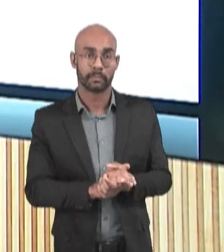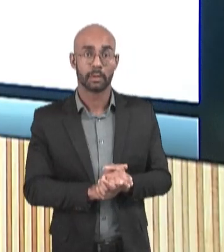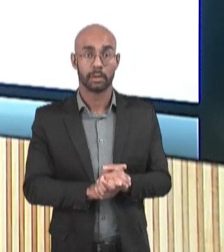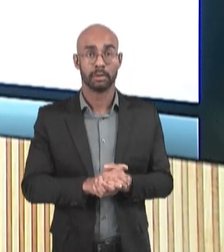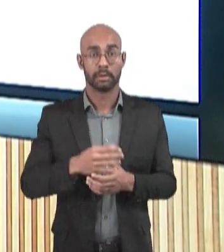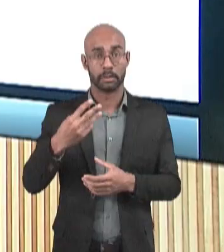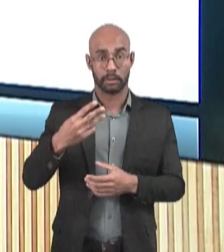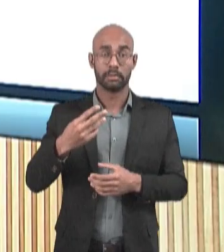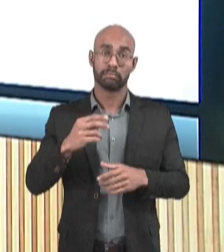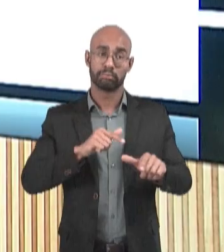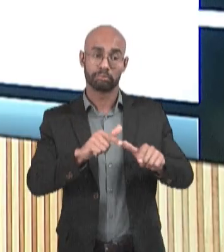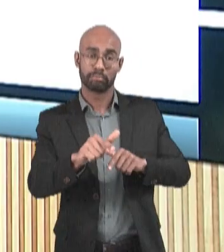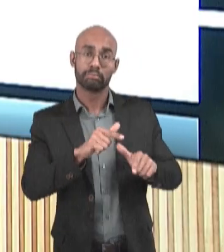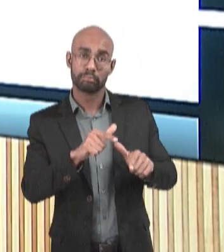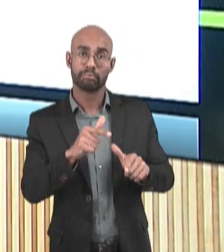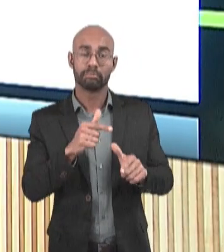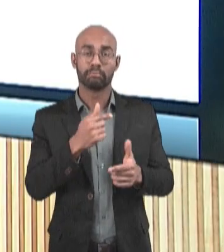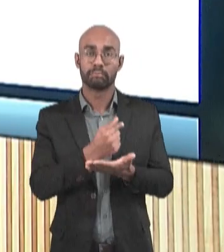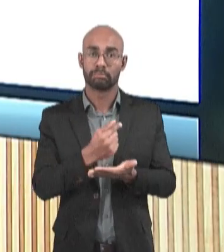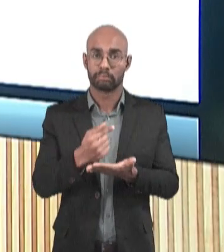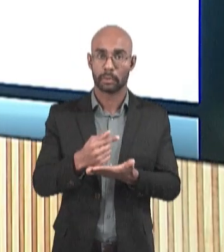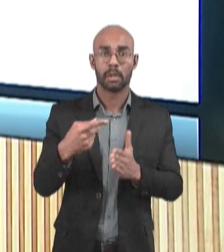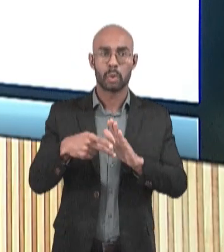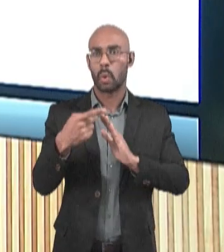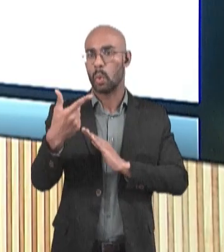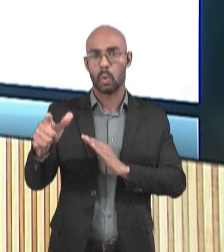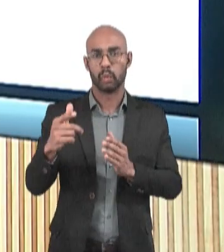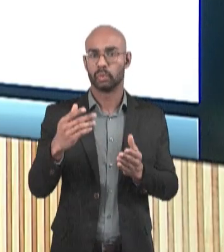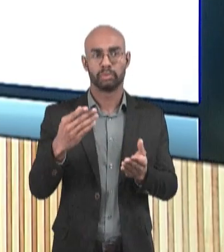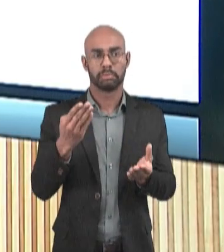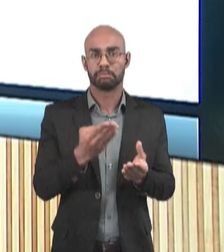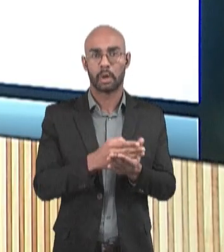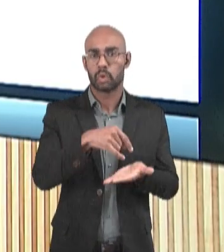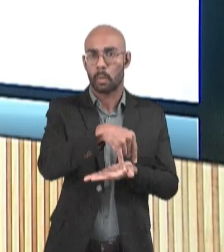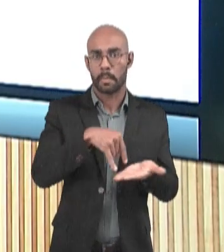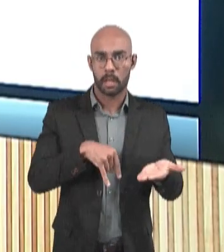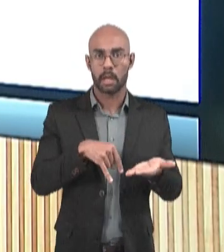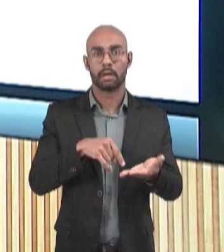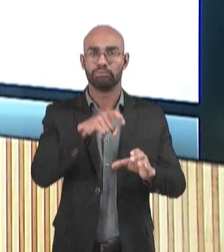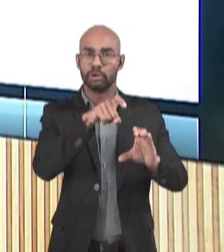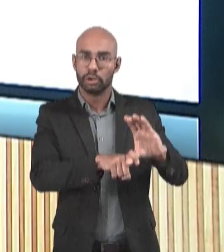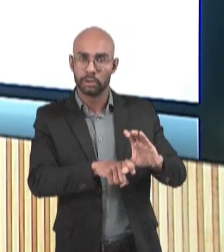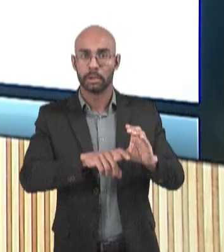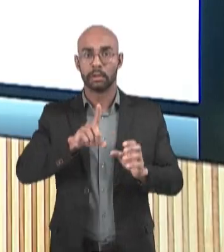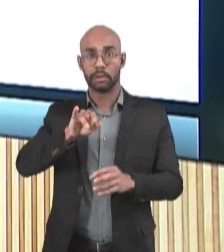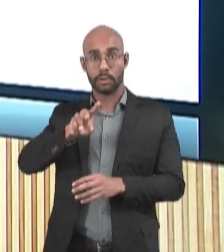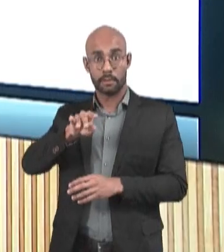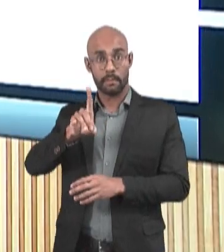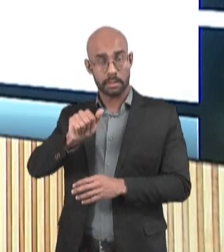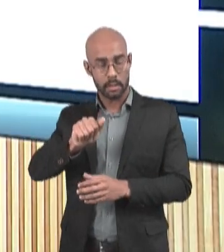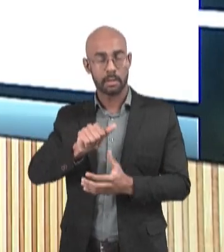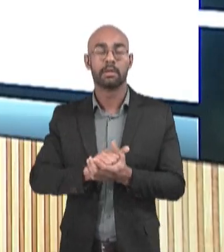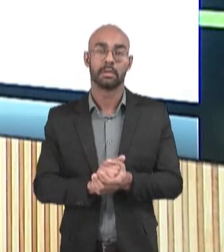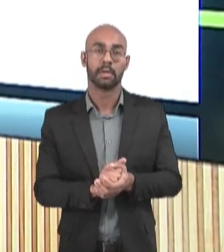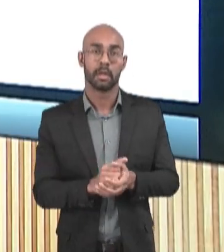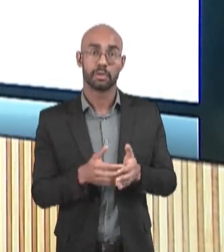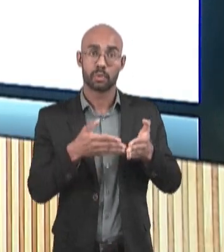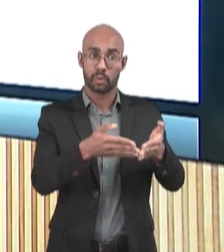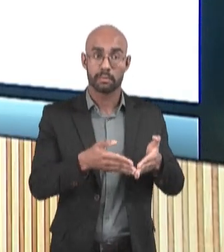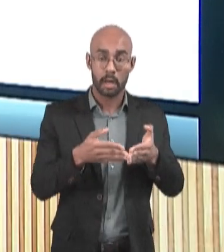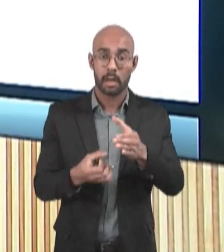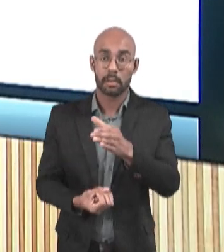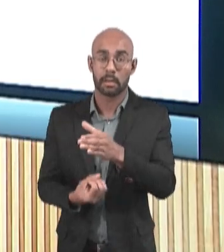serviço notarial e tabelionato de protesto de títulos e outros documentos de dívida do município de Corumbá, e a criação no município